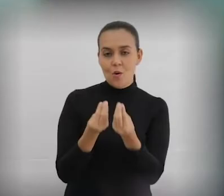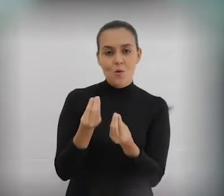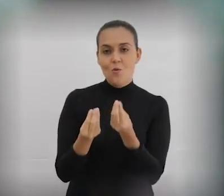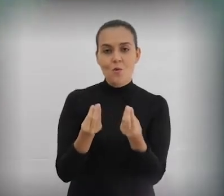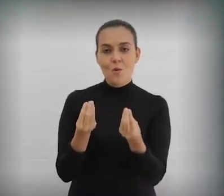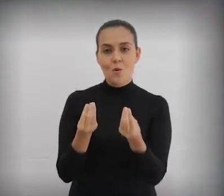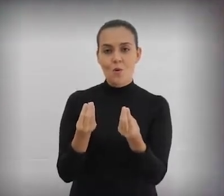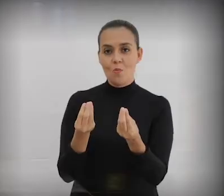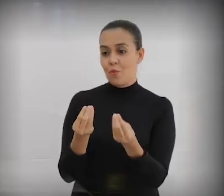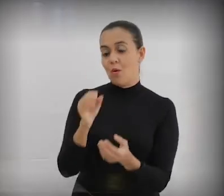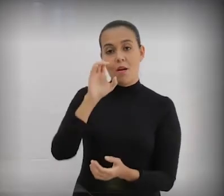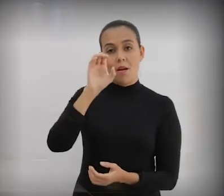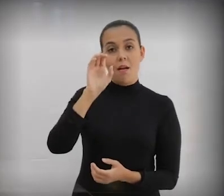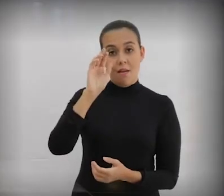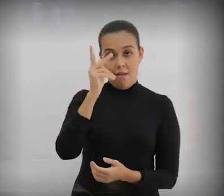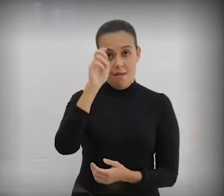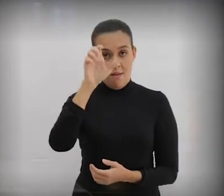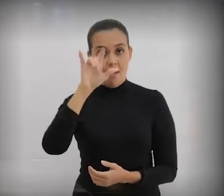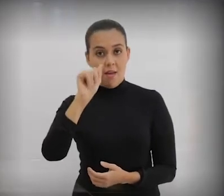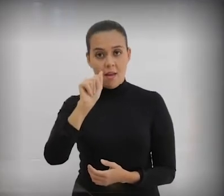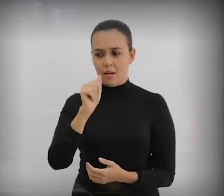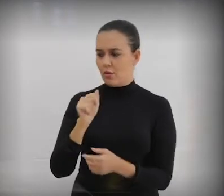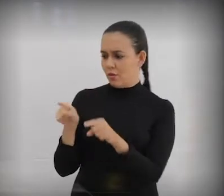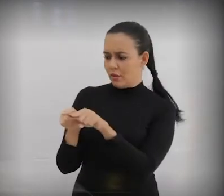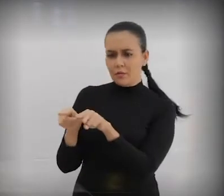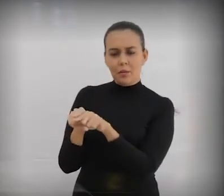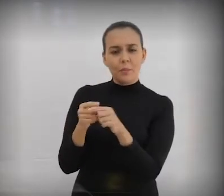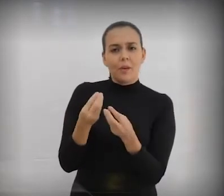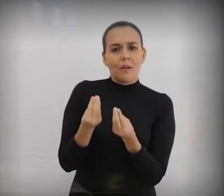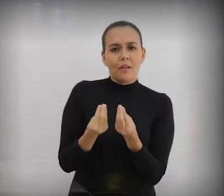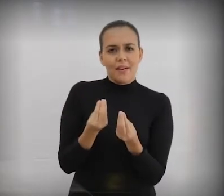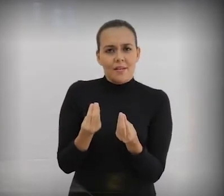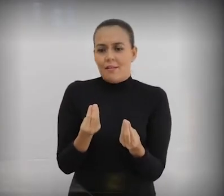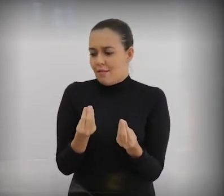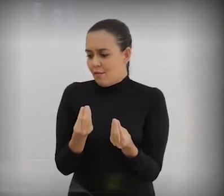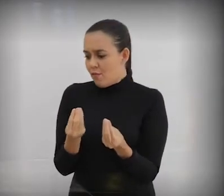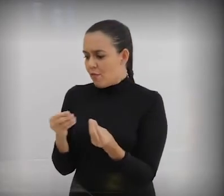samba para o trabalho dele. Eu acho muito complicado a gente começar a olhar tudo por